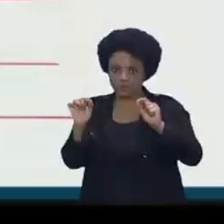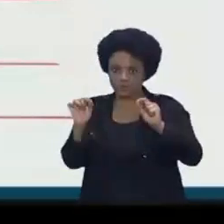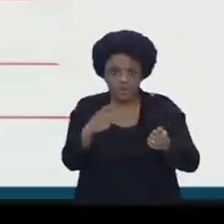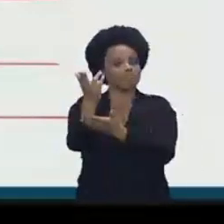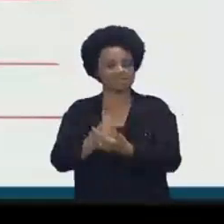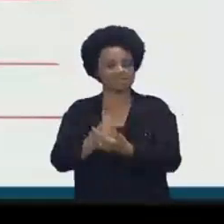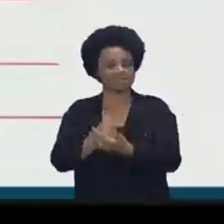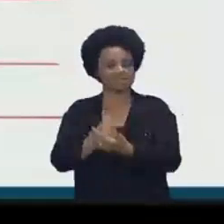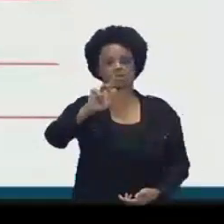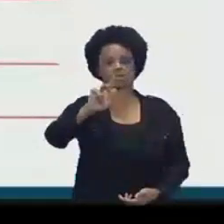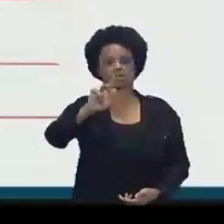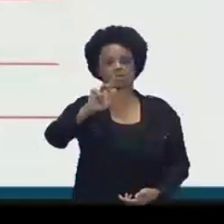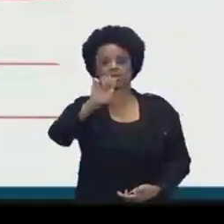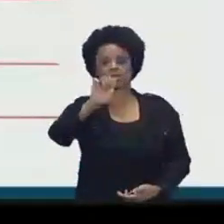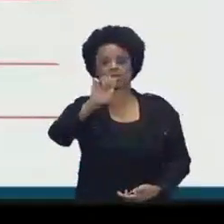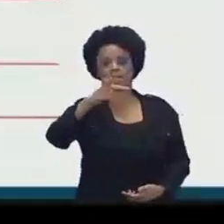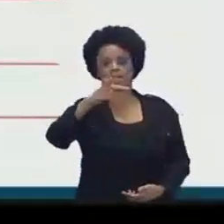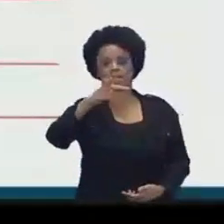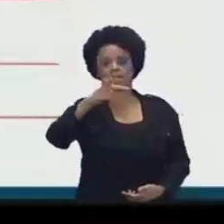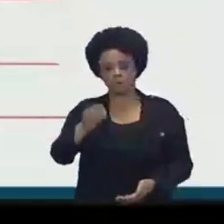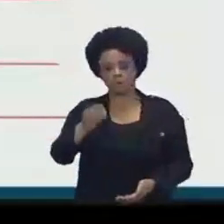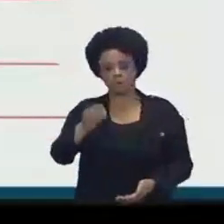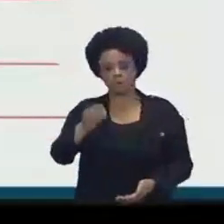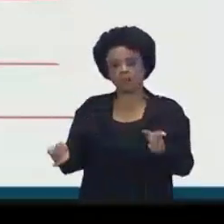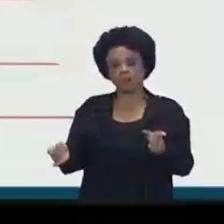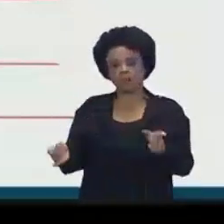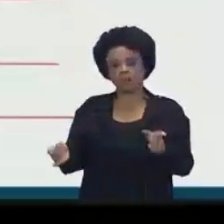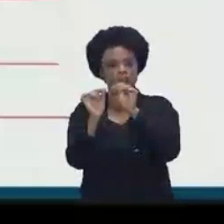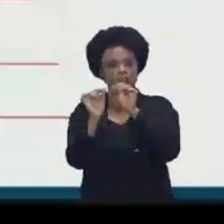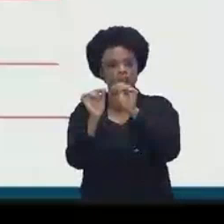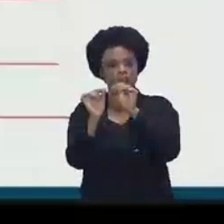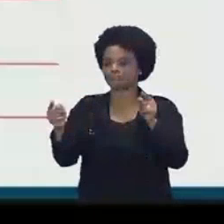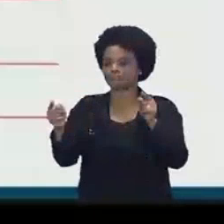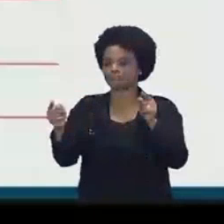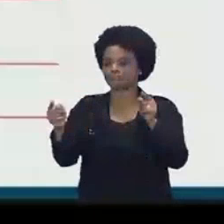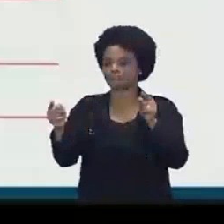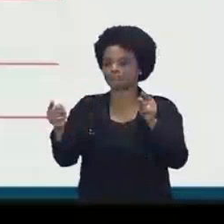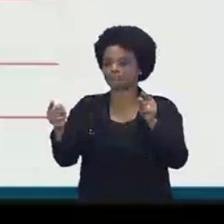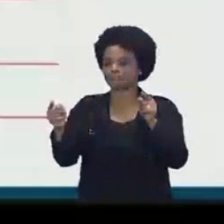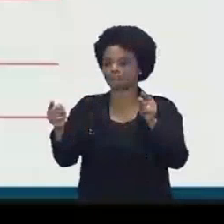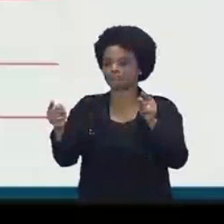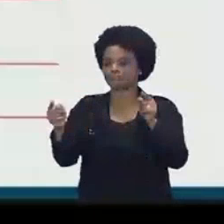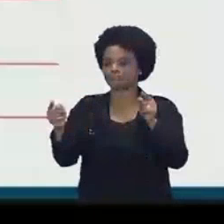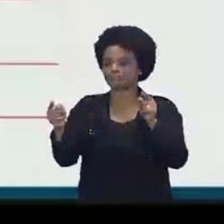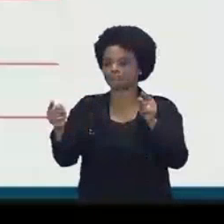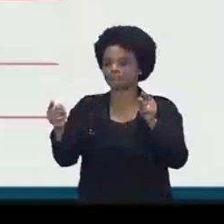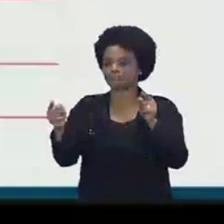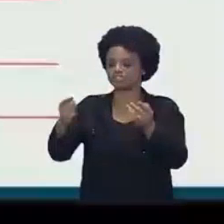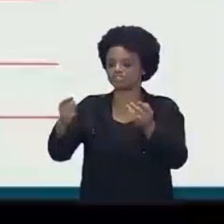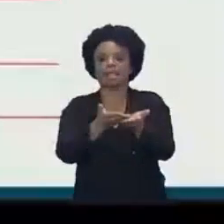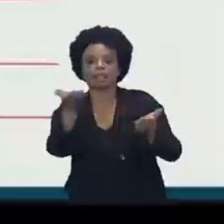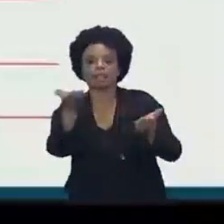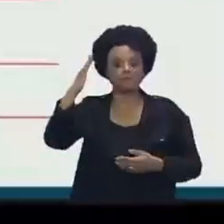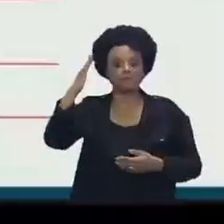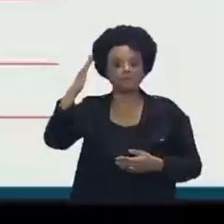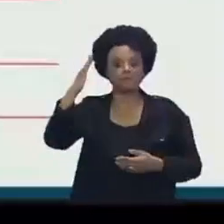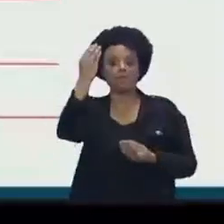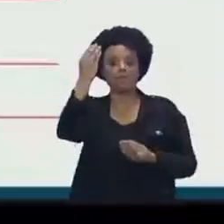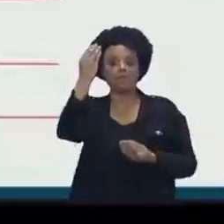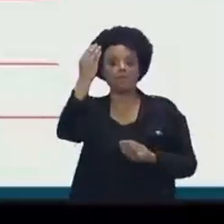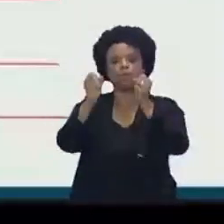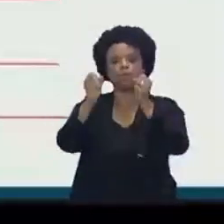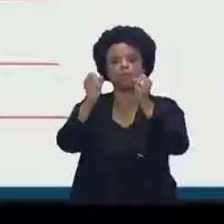e vamos fazer as medidas iniciais para vocês entenderem como que deve